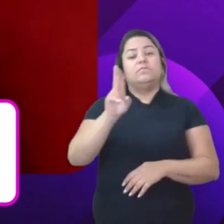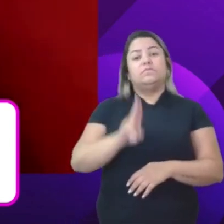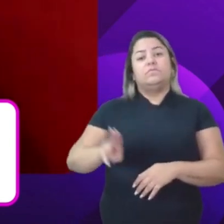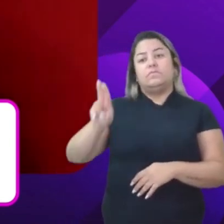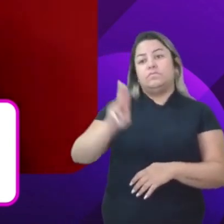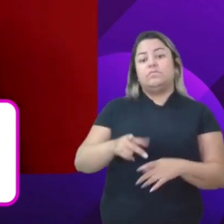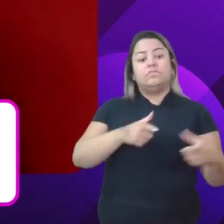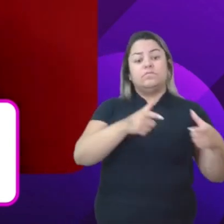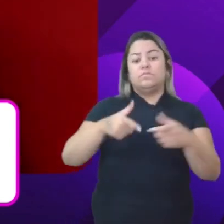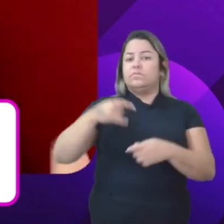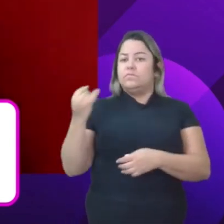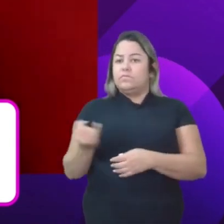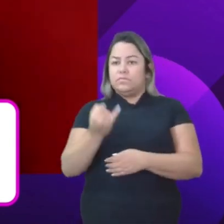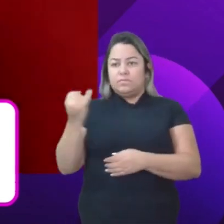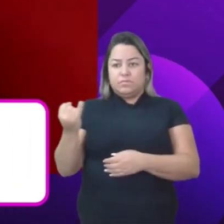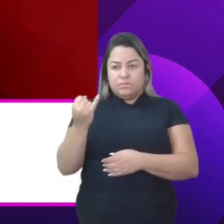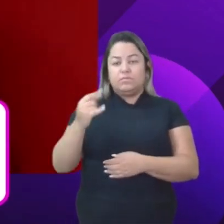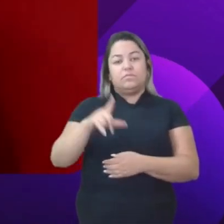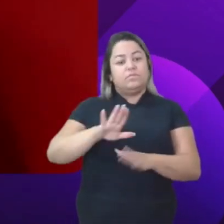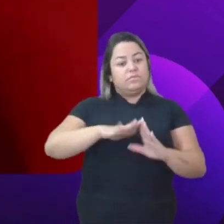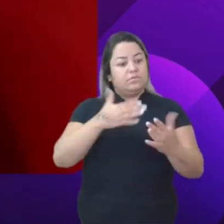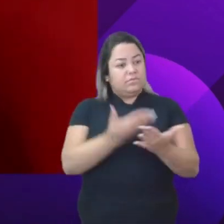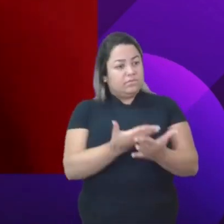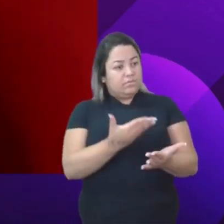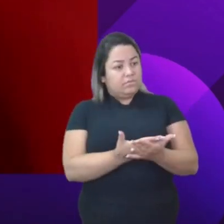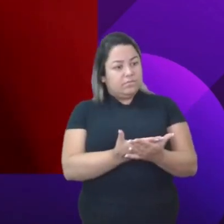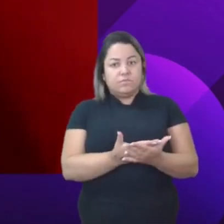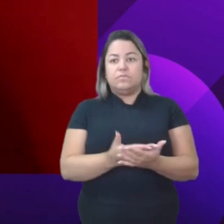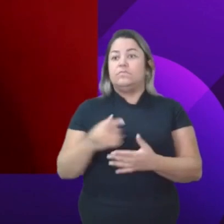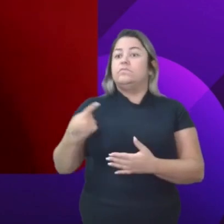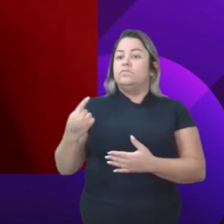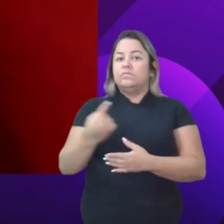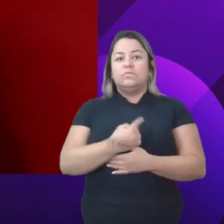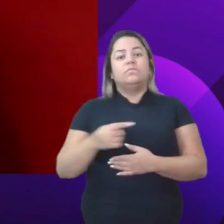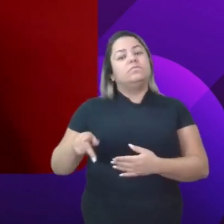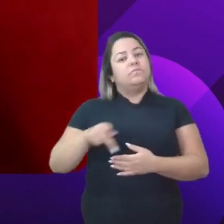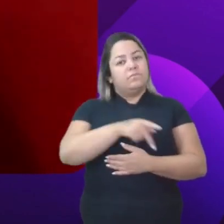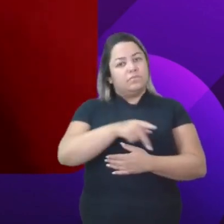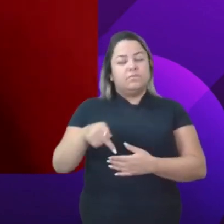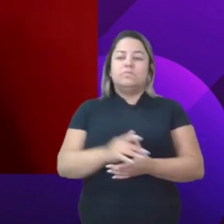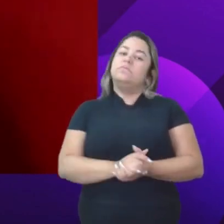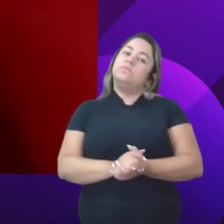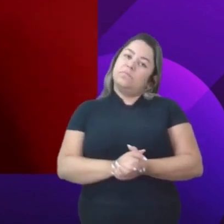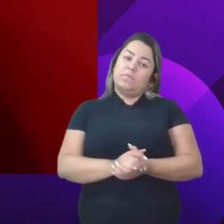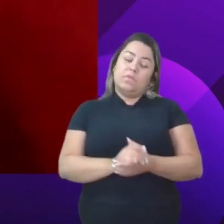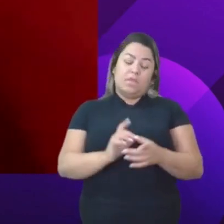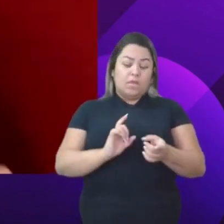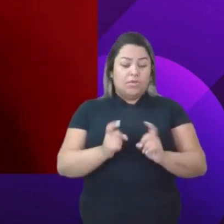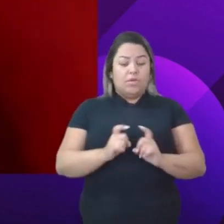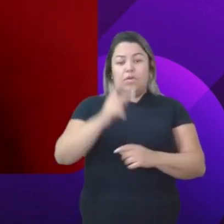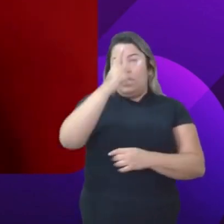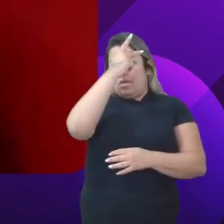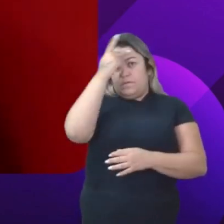utilizando um espaço fundamental, a escola. O espaço em que nós, professores, professoras, administrativos,